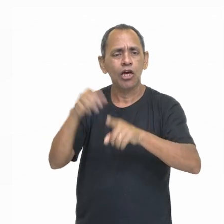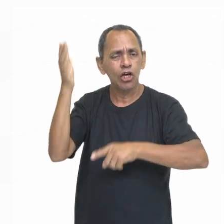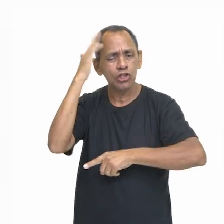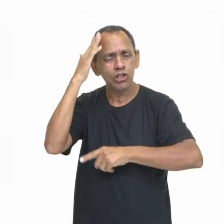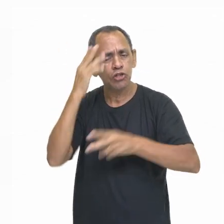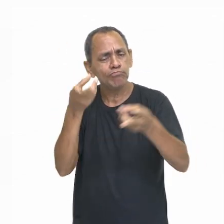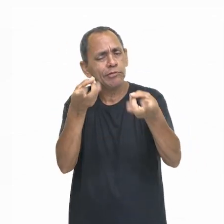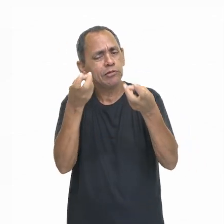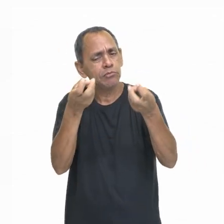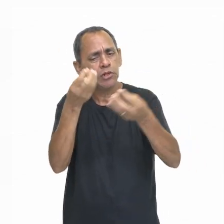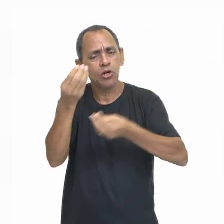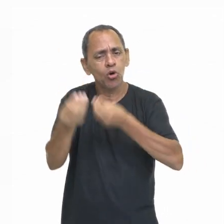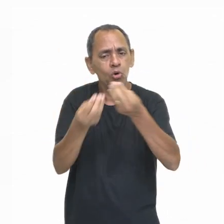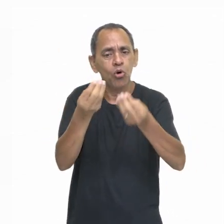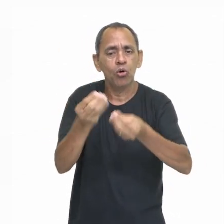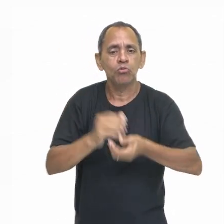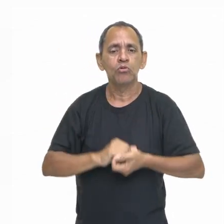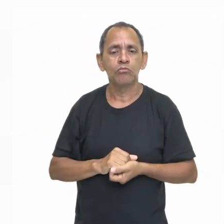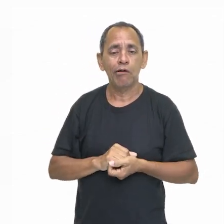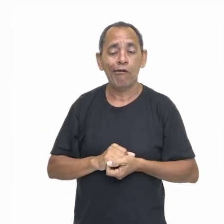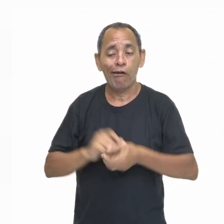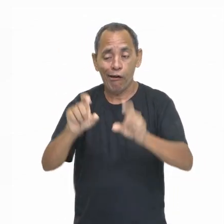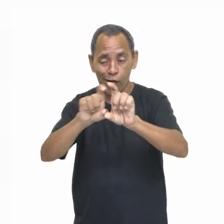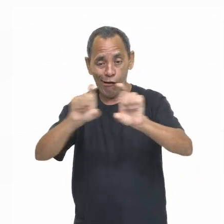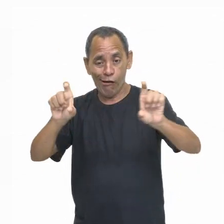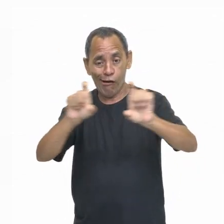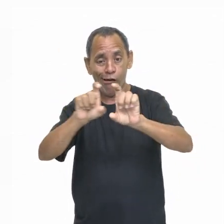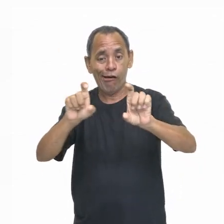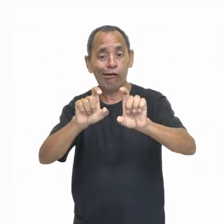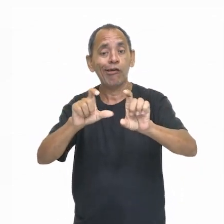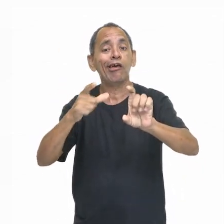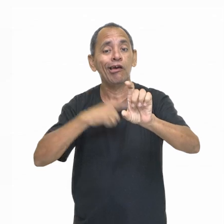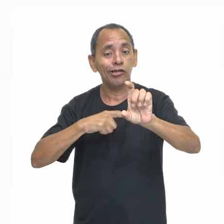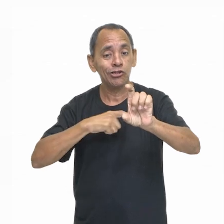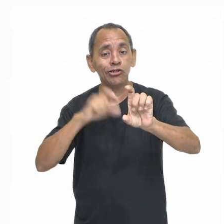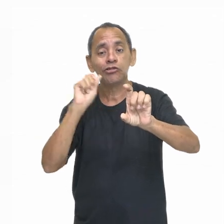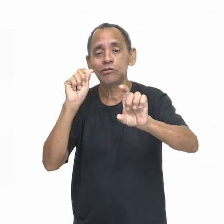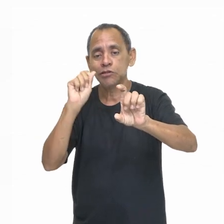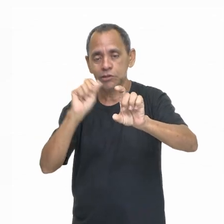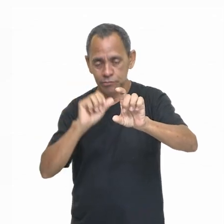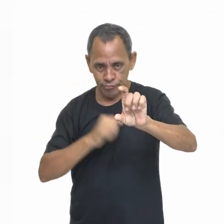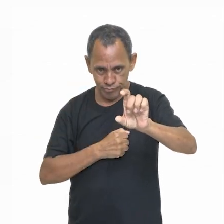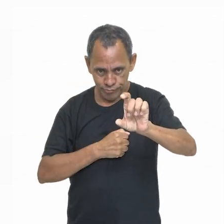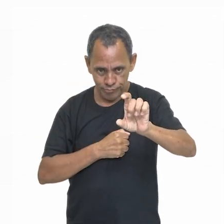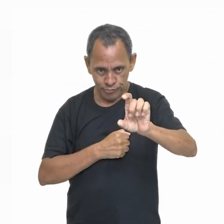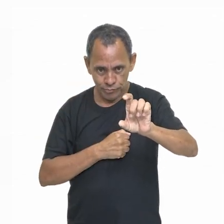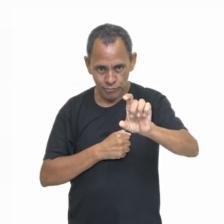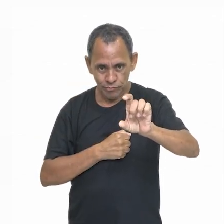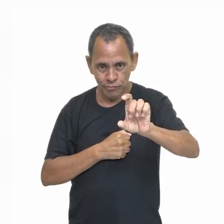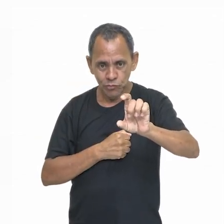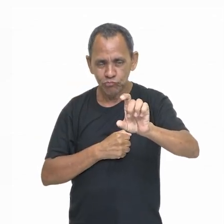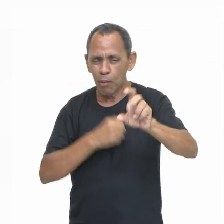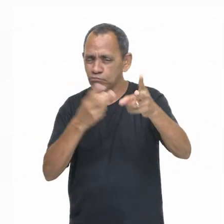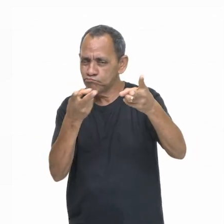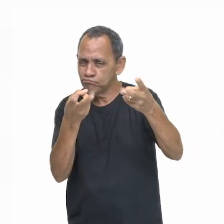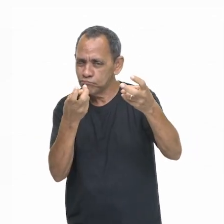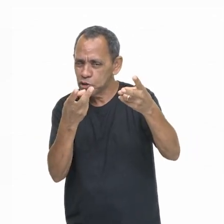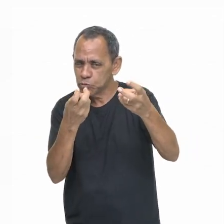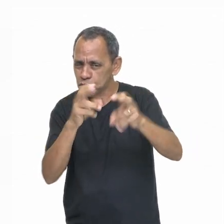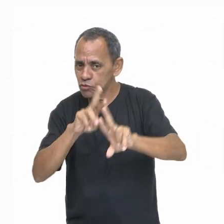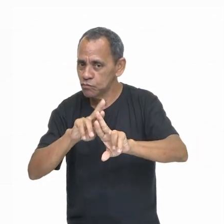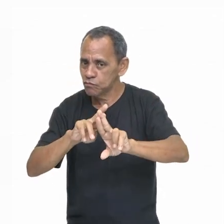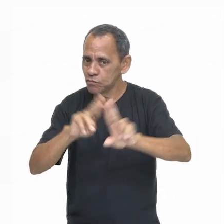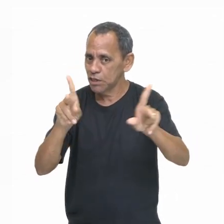a percepção que os mercadores, eles possuíam o quê? Um olhar diferente,